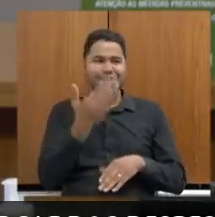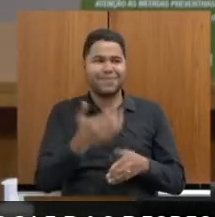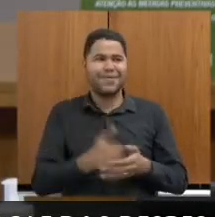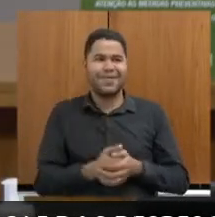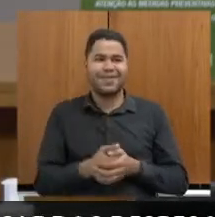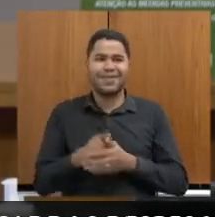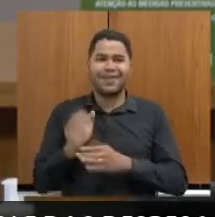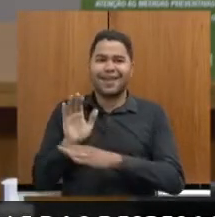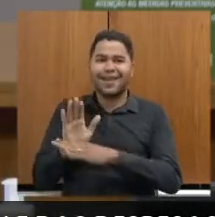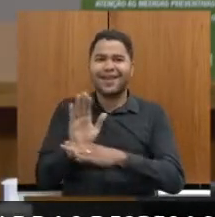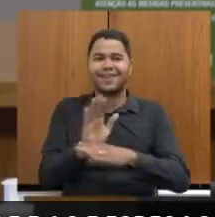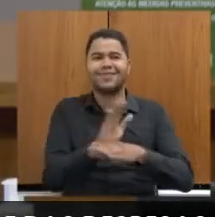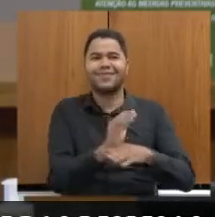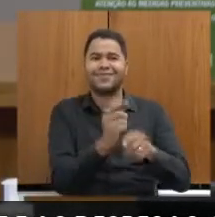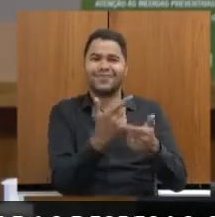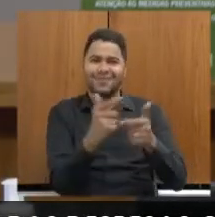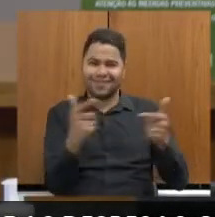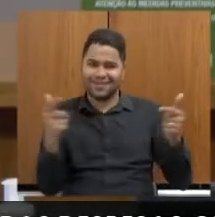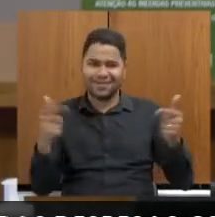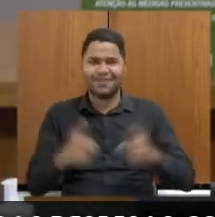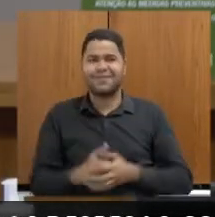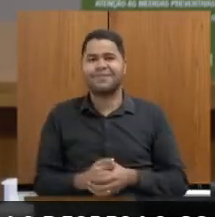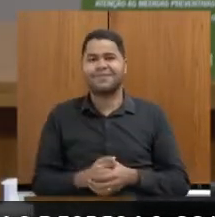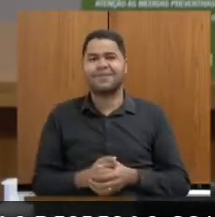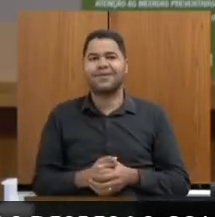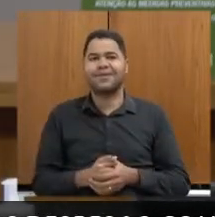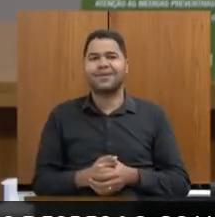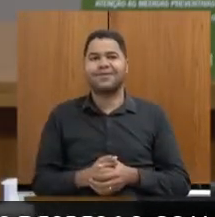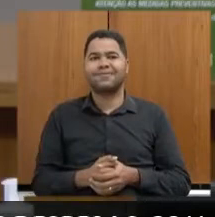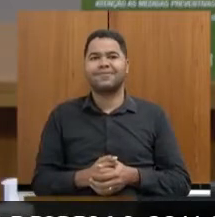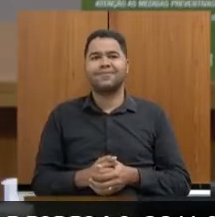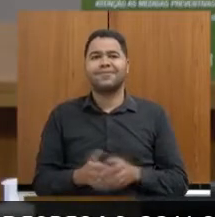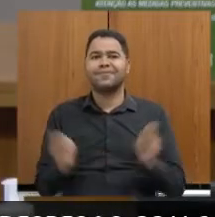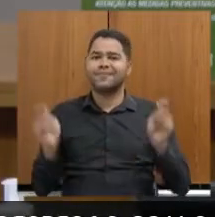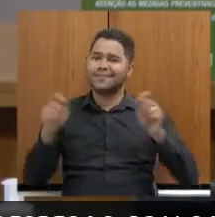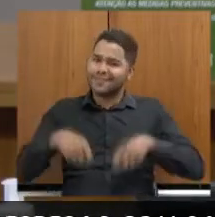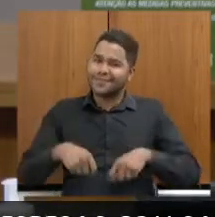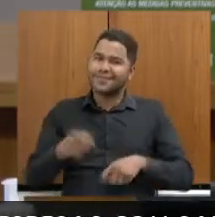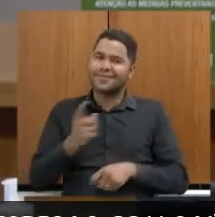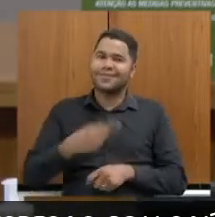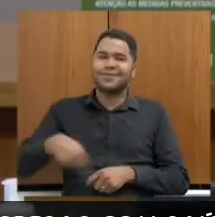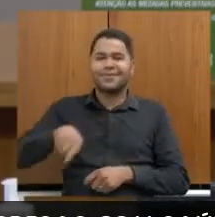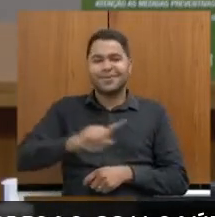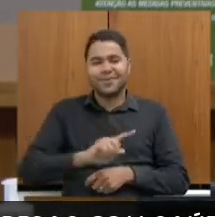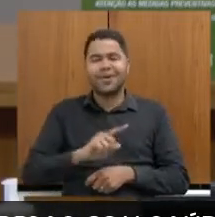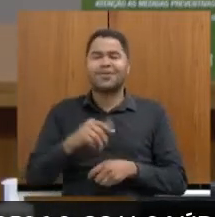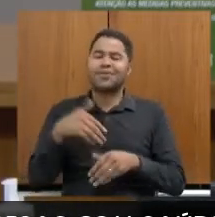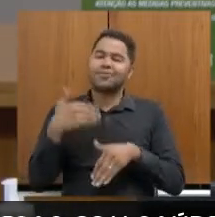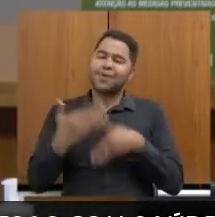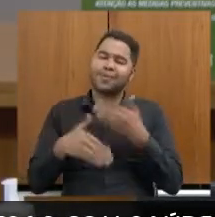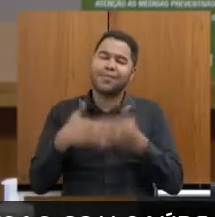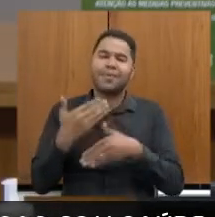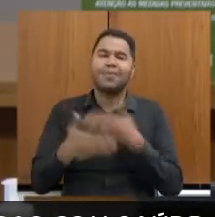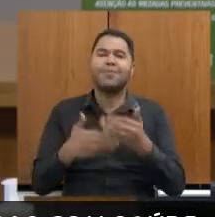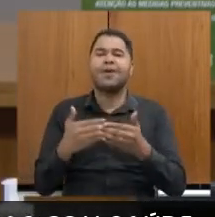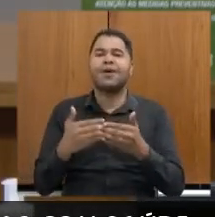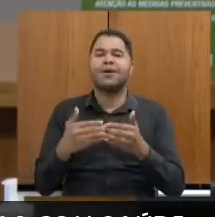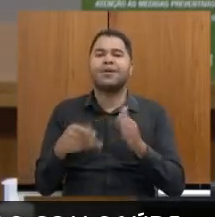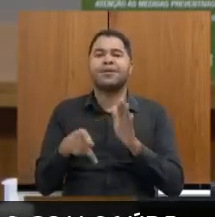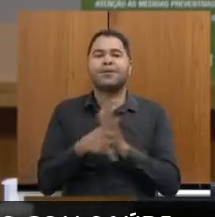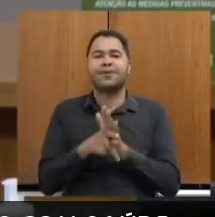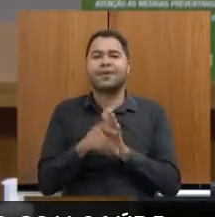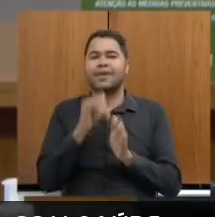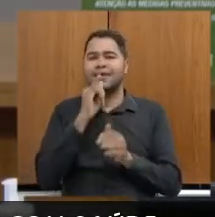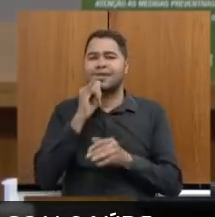ajuda que eles não têm essa S avião com grande potência a gente vai aumentar Nossa Frota de asa